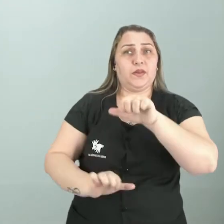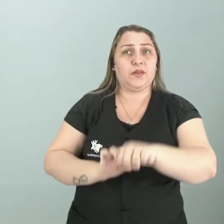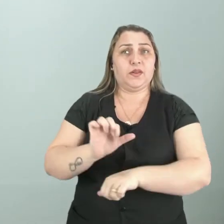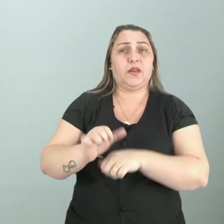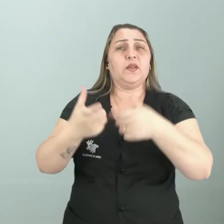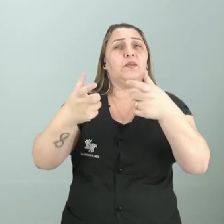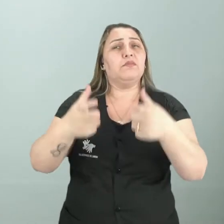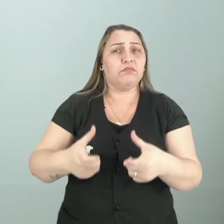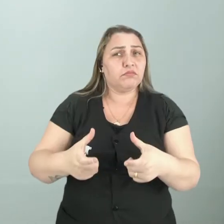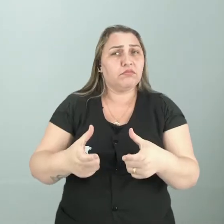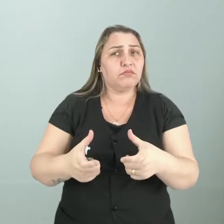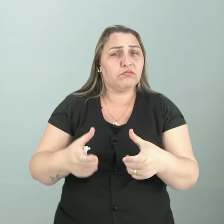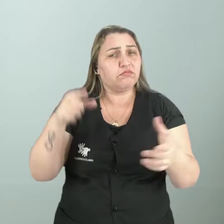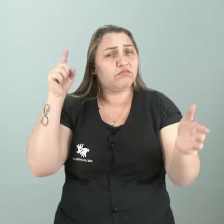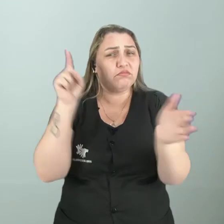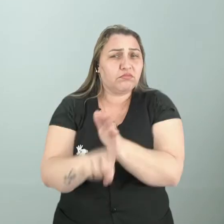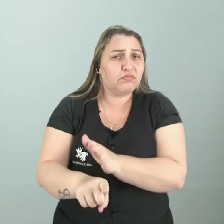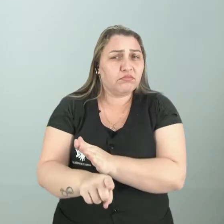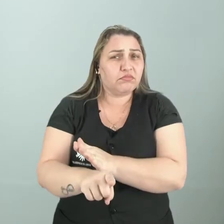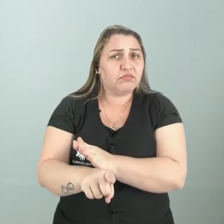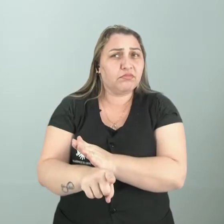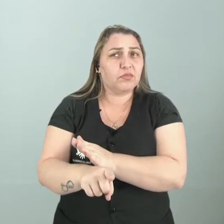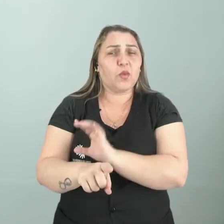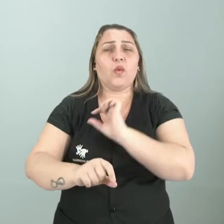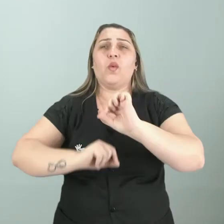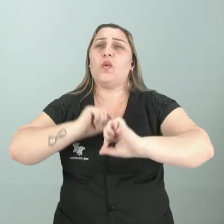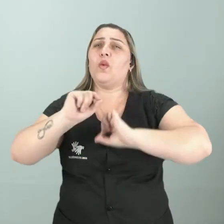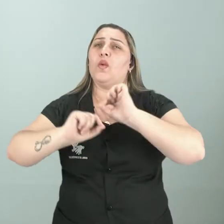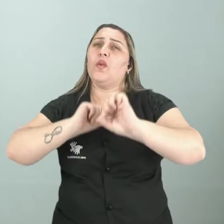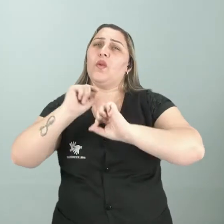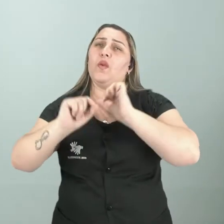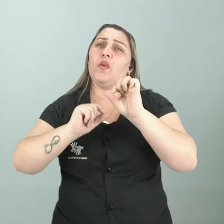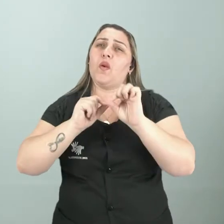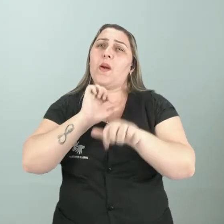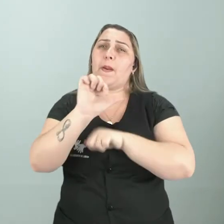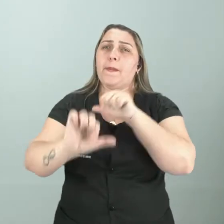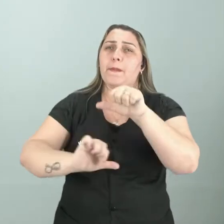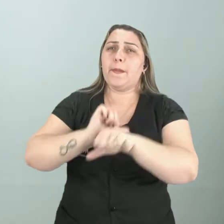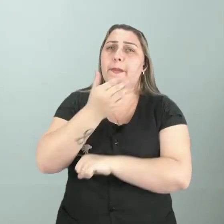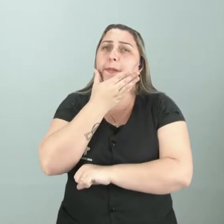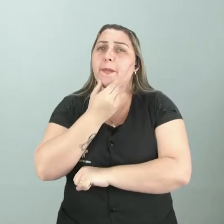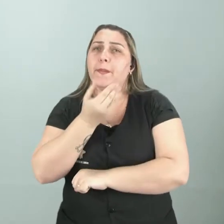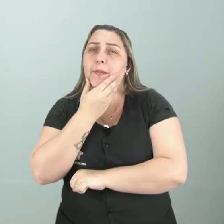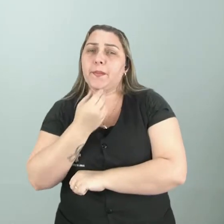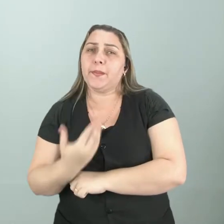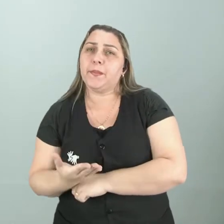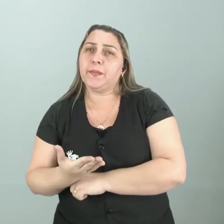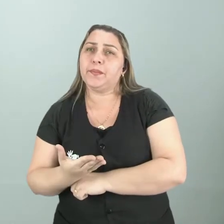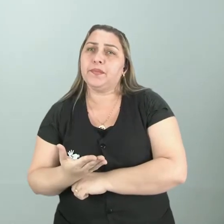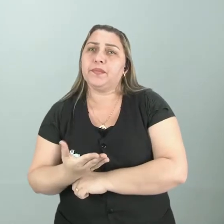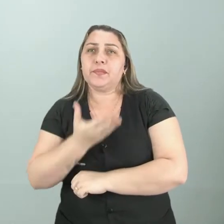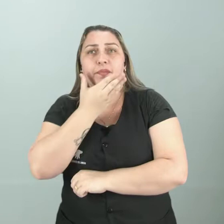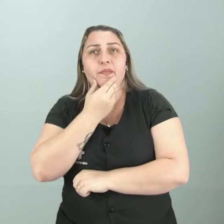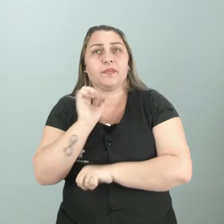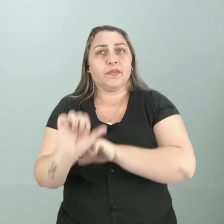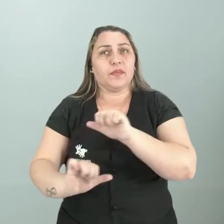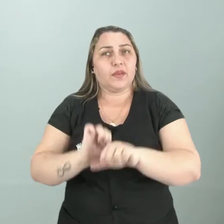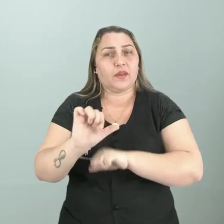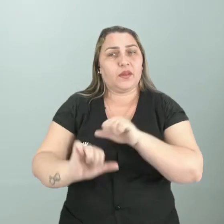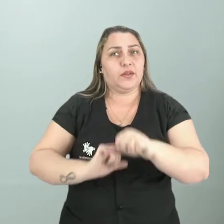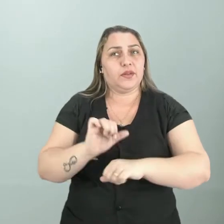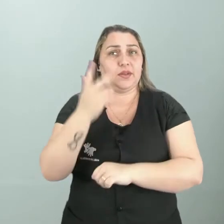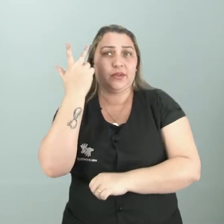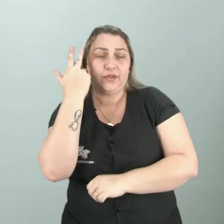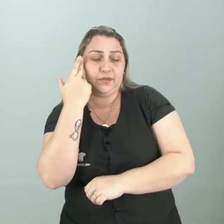do ambiente. Você já se perguntou? De que forma o homem modifica o ambiente? O homem modifica o